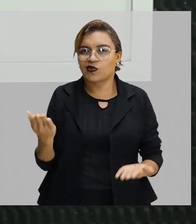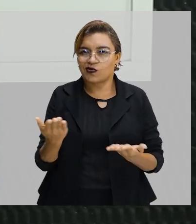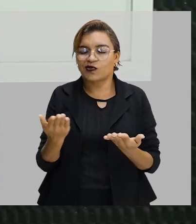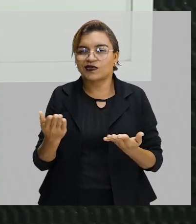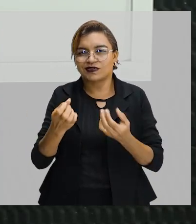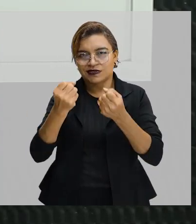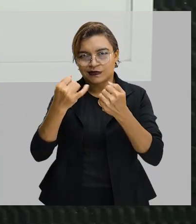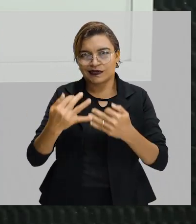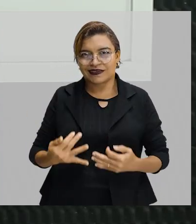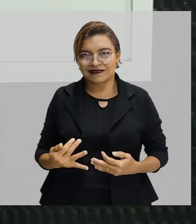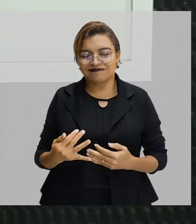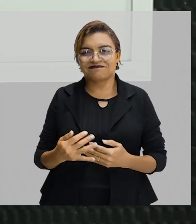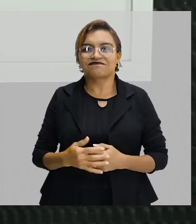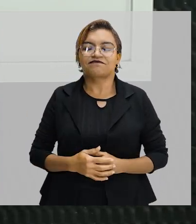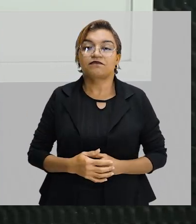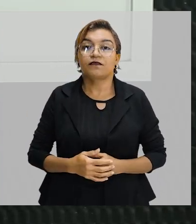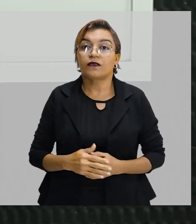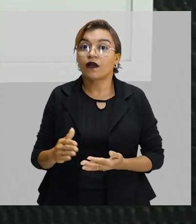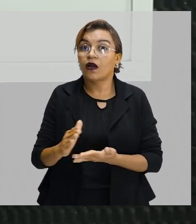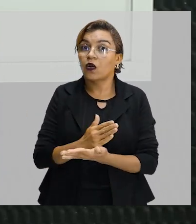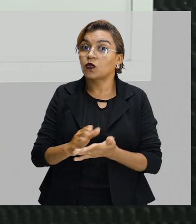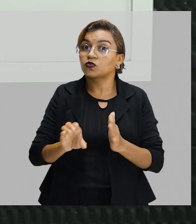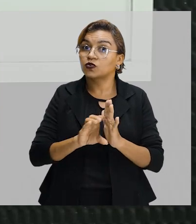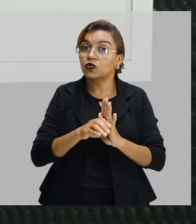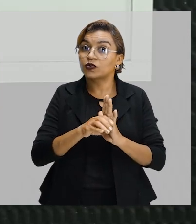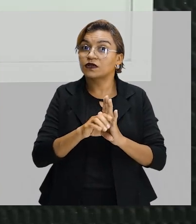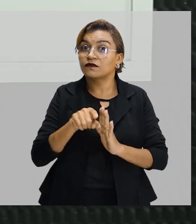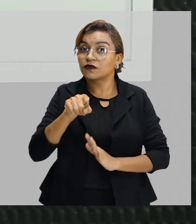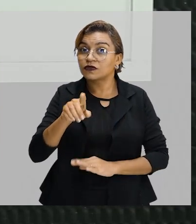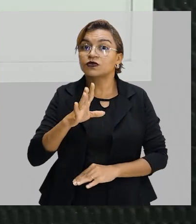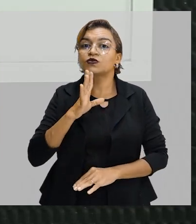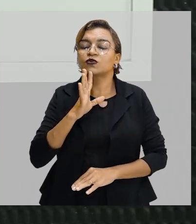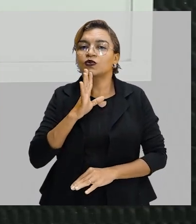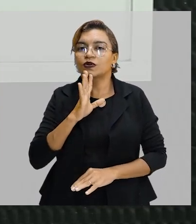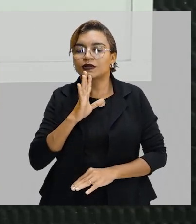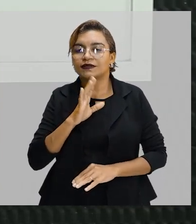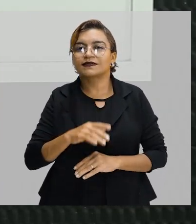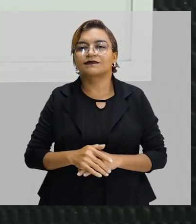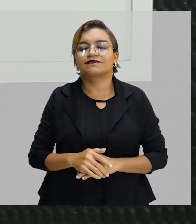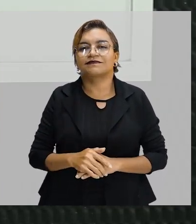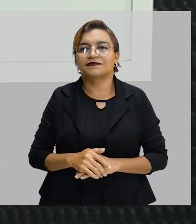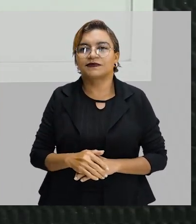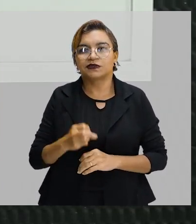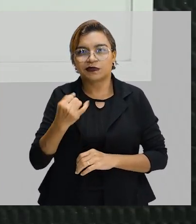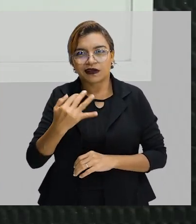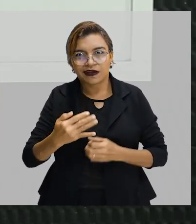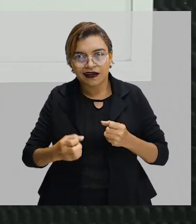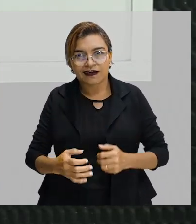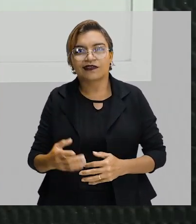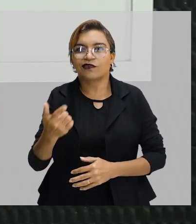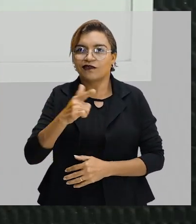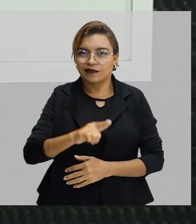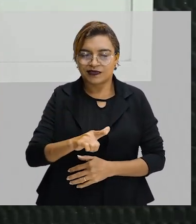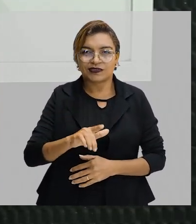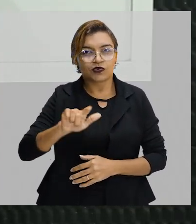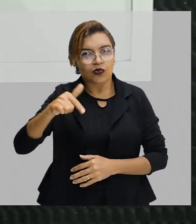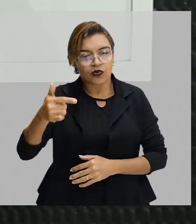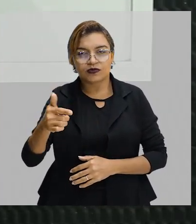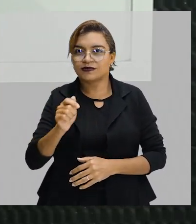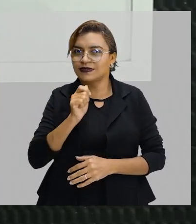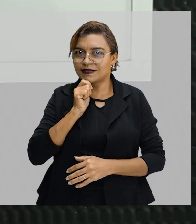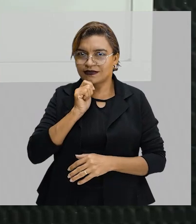a gente vai encontrar. Alguns conceitos você já conhece, nós vamos reforçar e outros não. Tá ok? Então é o seguinte.